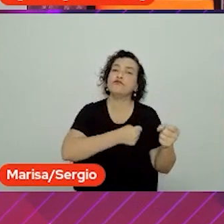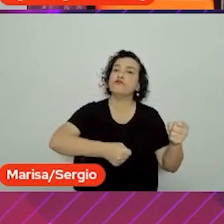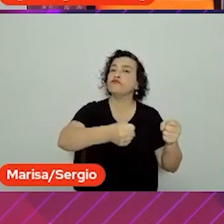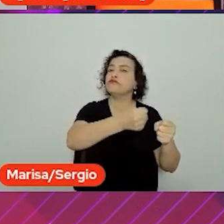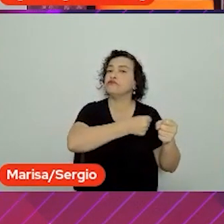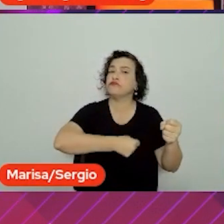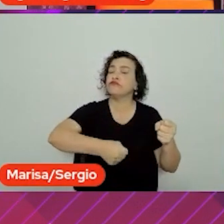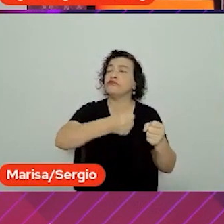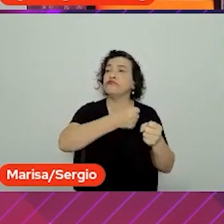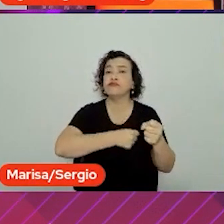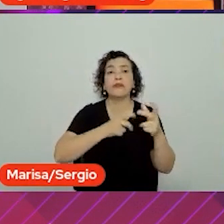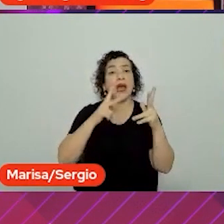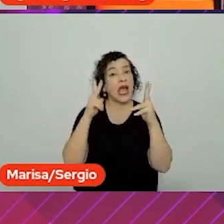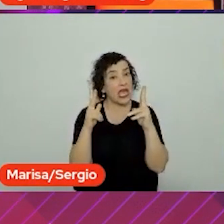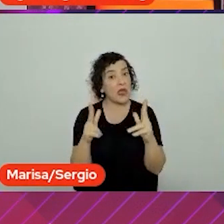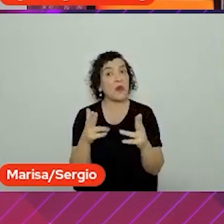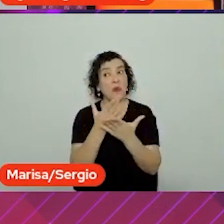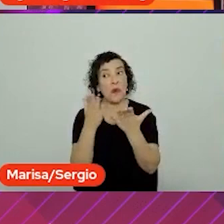as pessoas